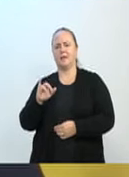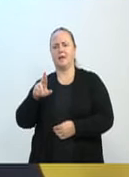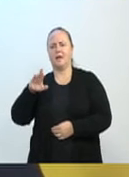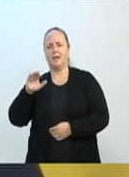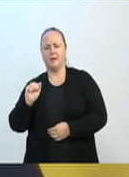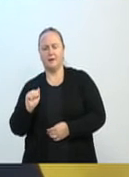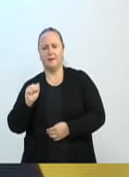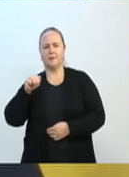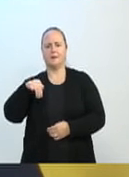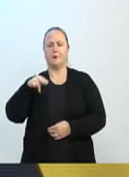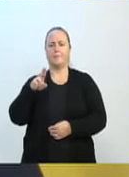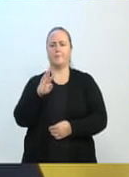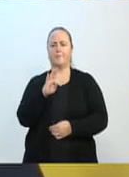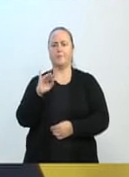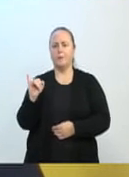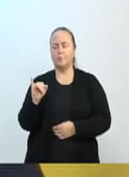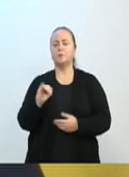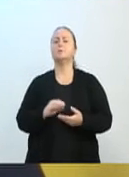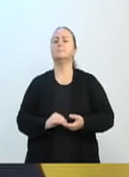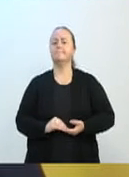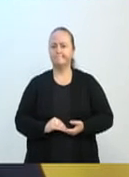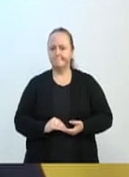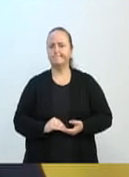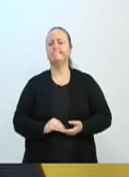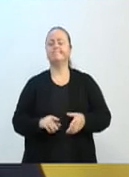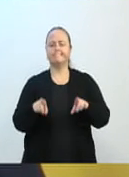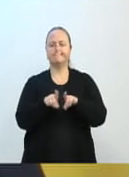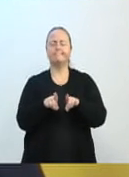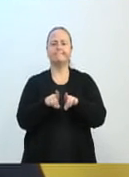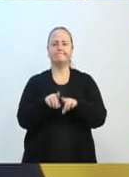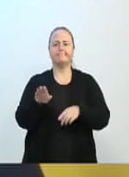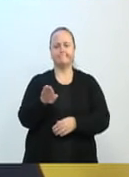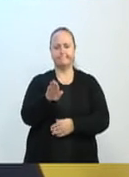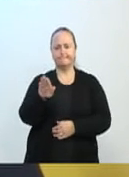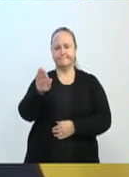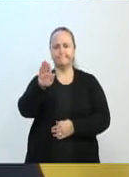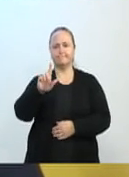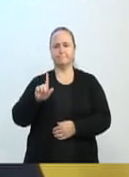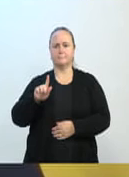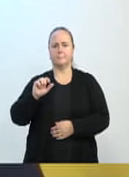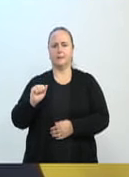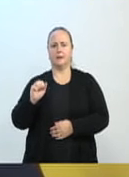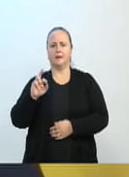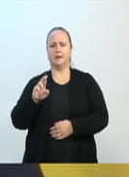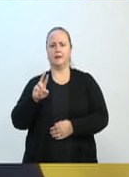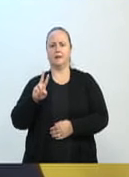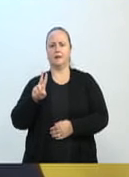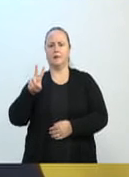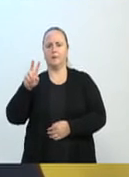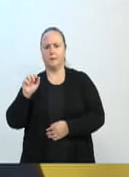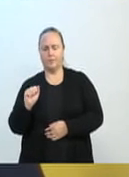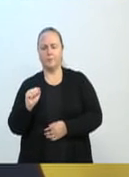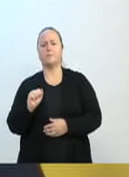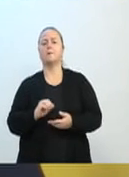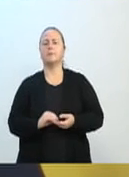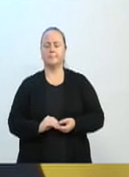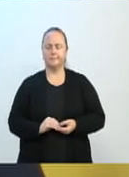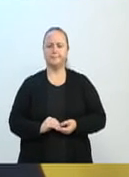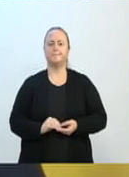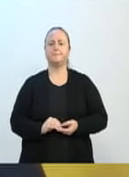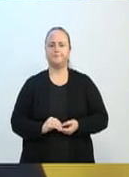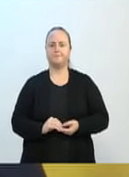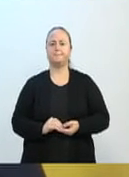que nós estamos cobrando também o morro da Garuva a comunidade aqui transversal da pastor Oswaldo hesse ou continuação